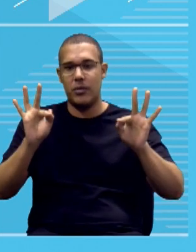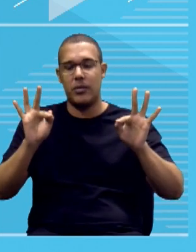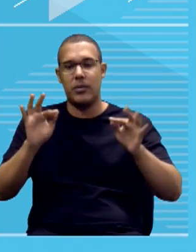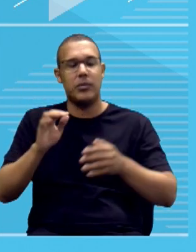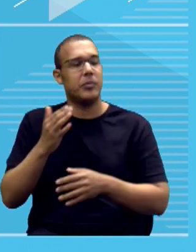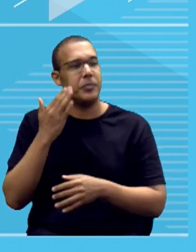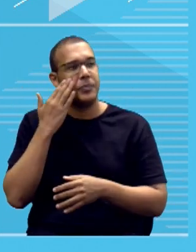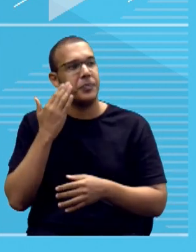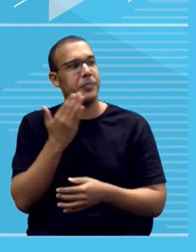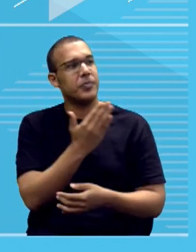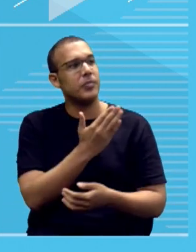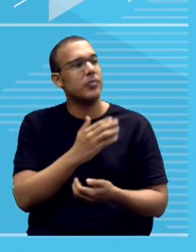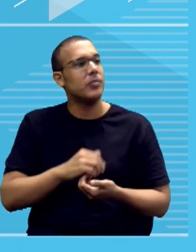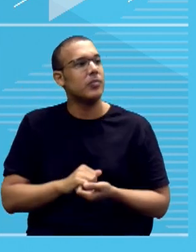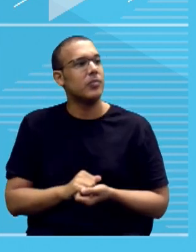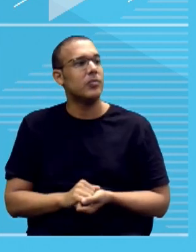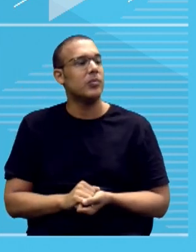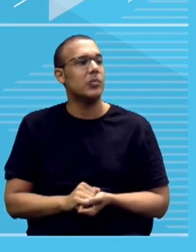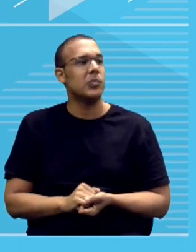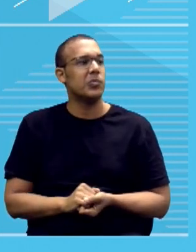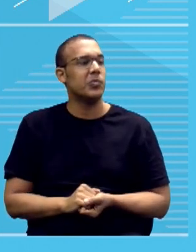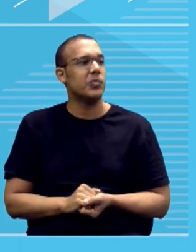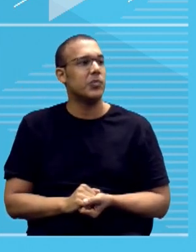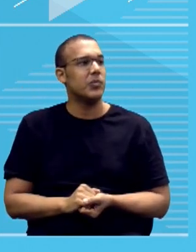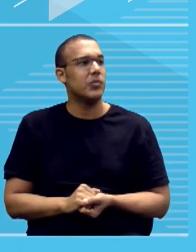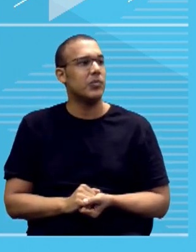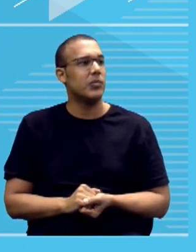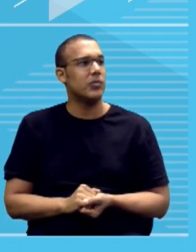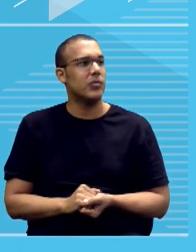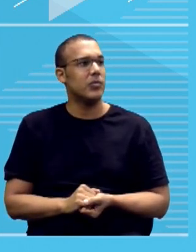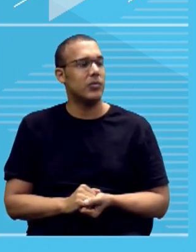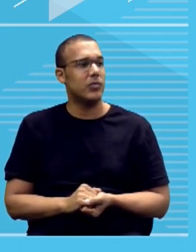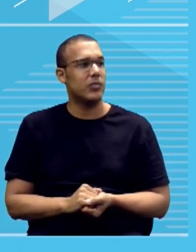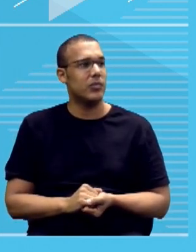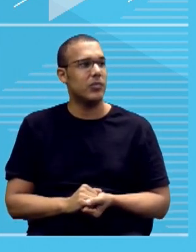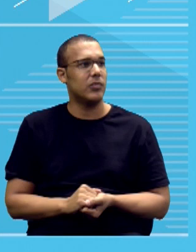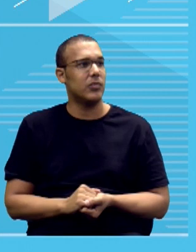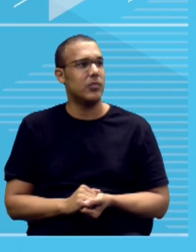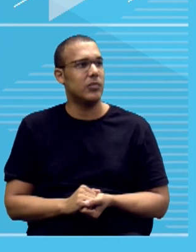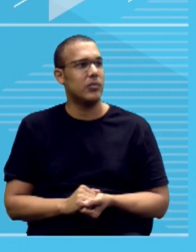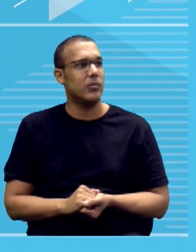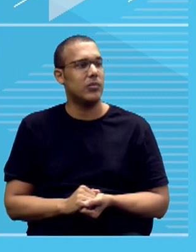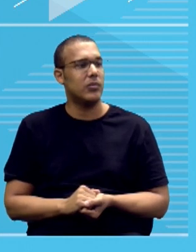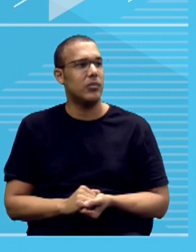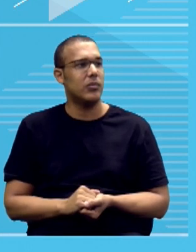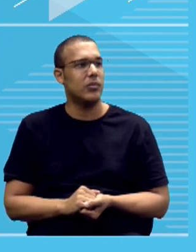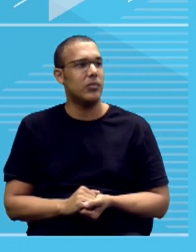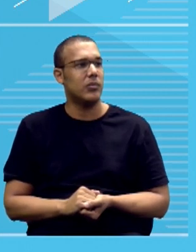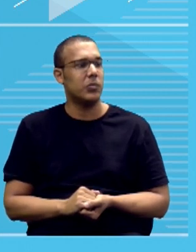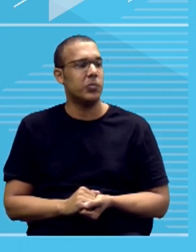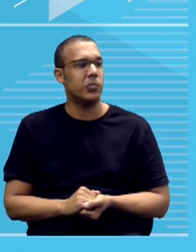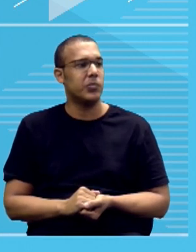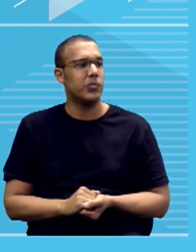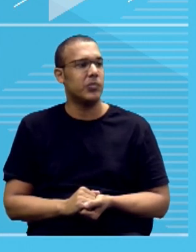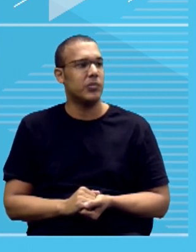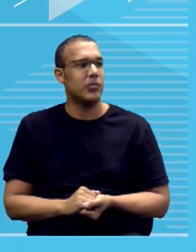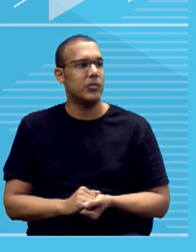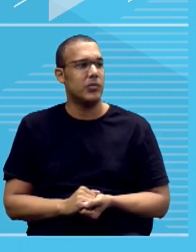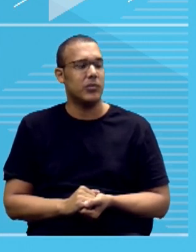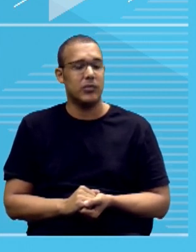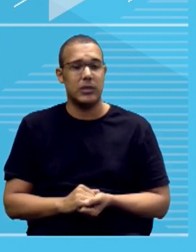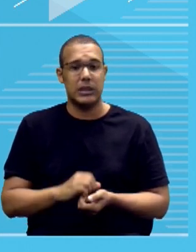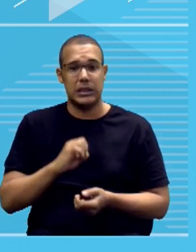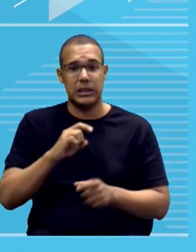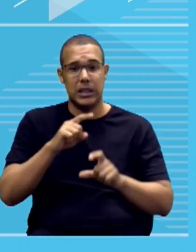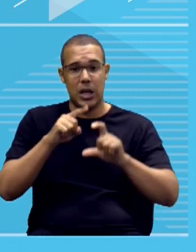Força eletromotriz é igual a tensão mais resistência vezes a corrente. Se a corrente for